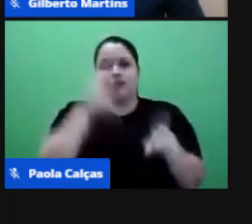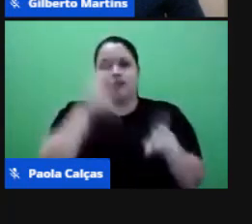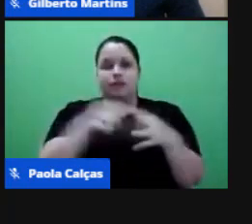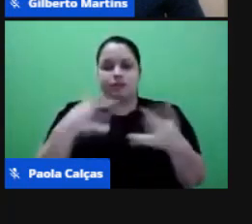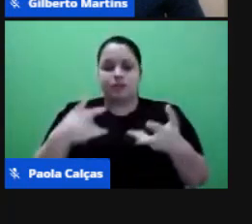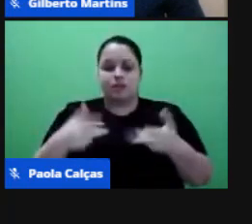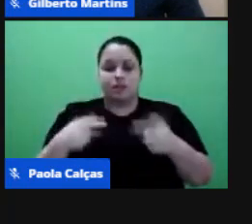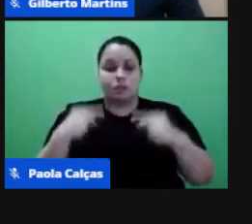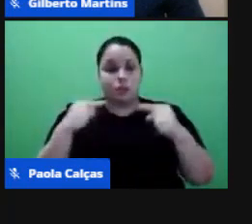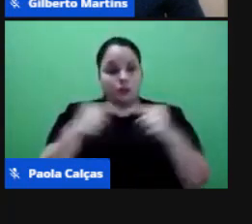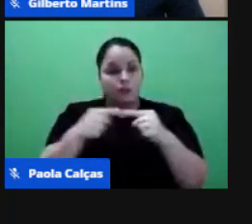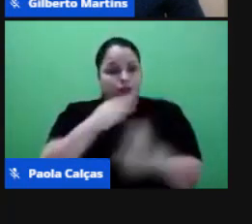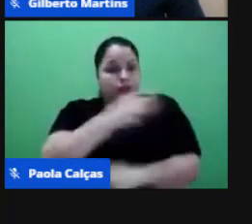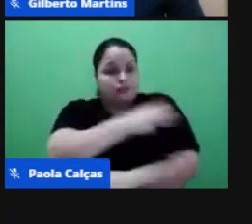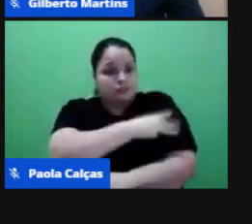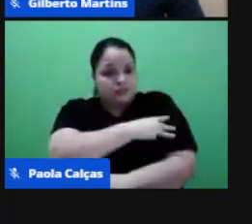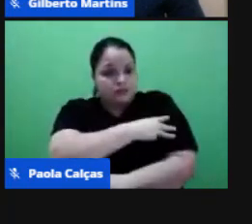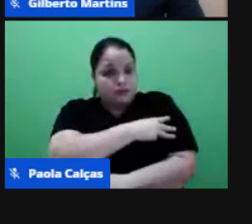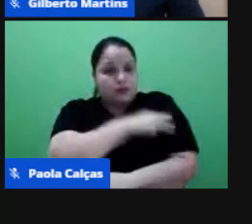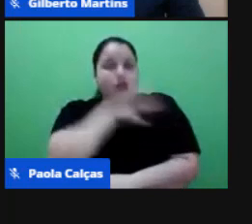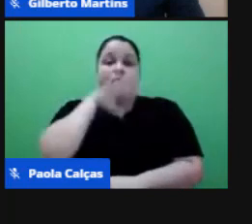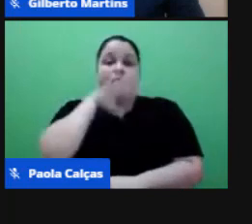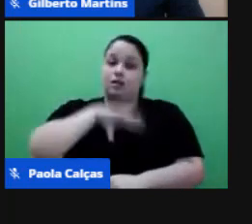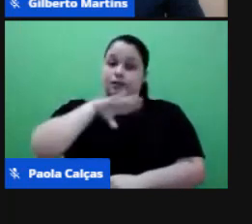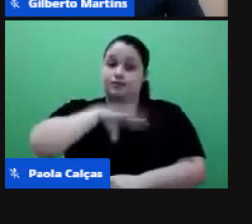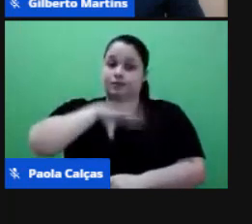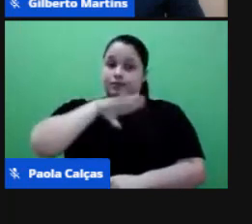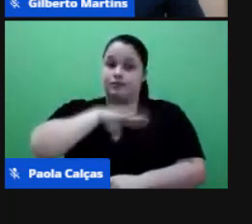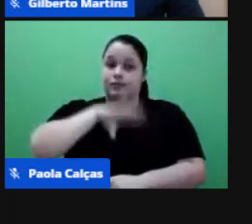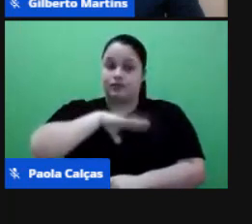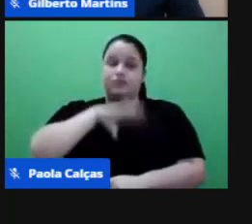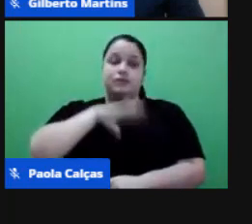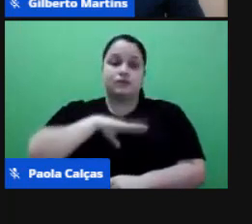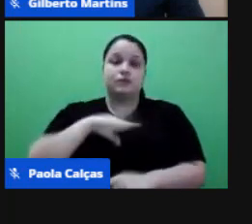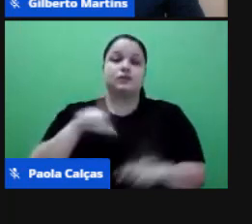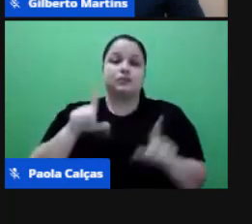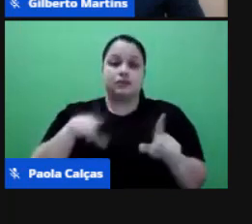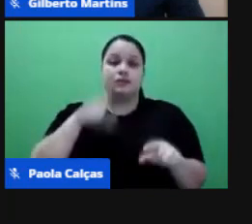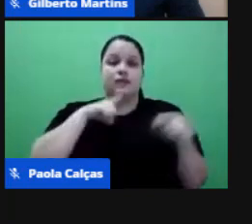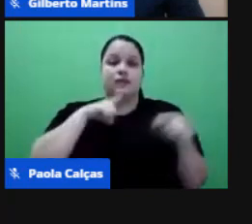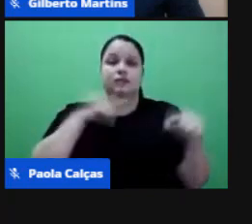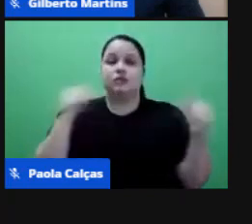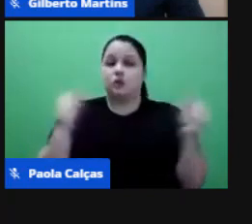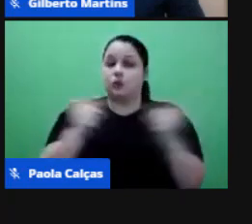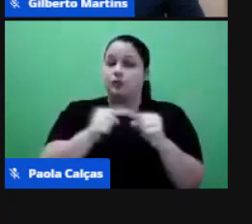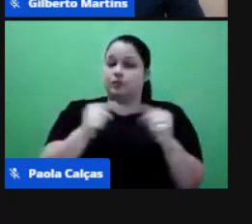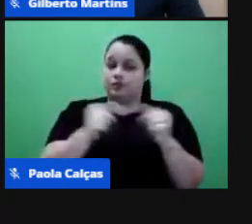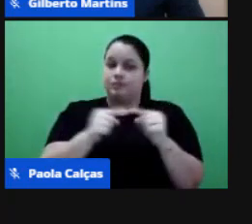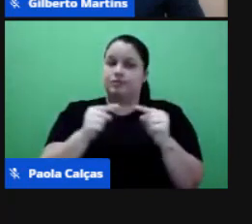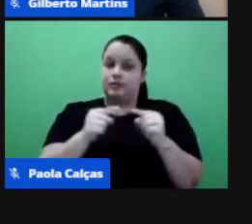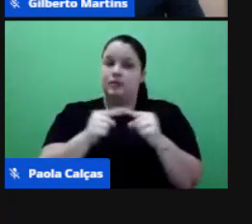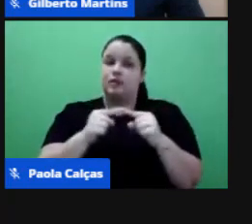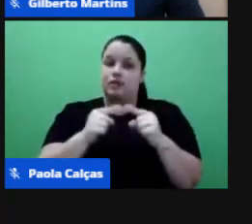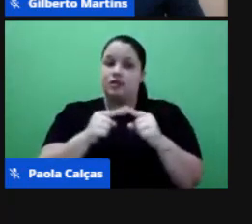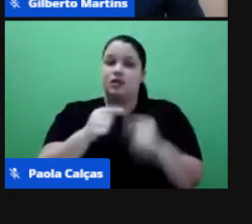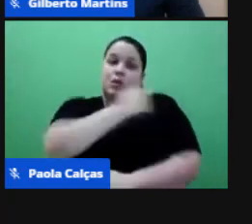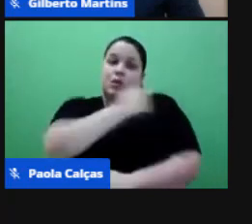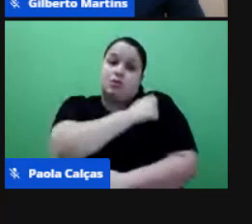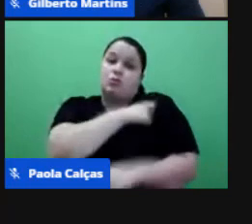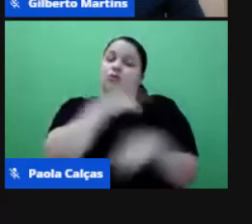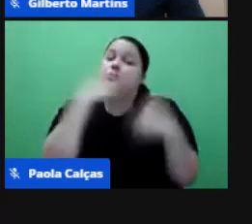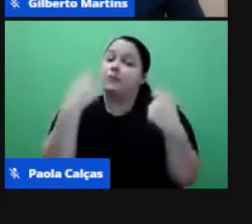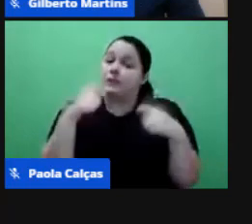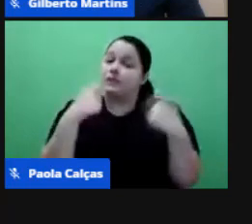No caso da língua portuguesa, se encontra, sim, um conhecimento prévio em que o aluno